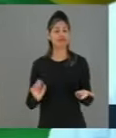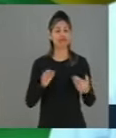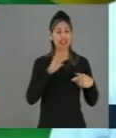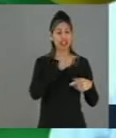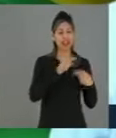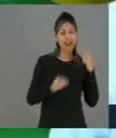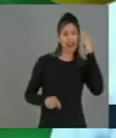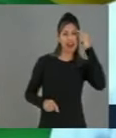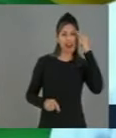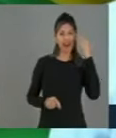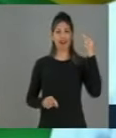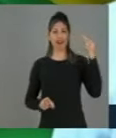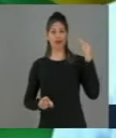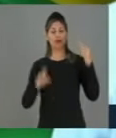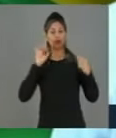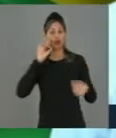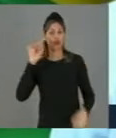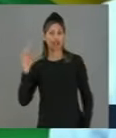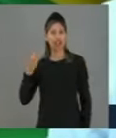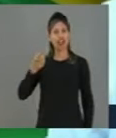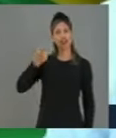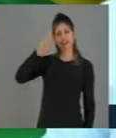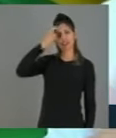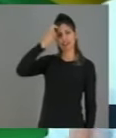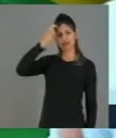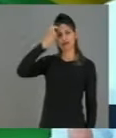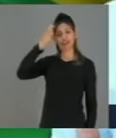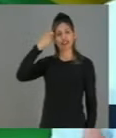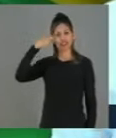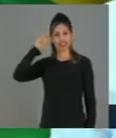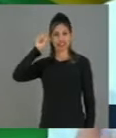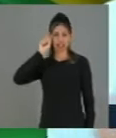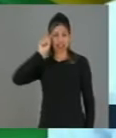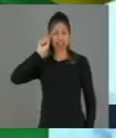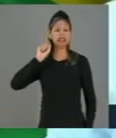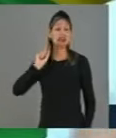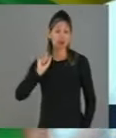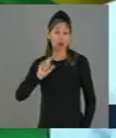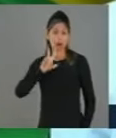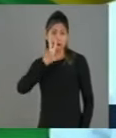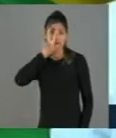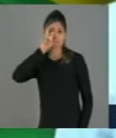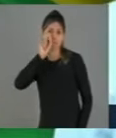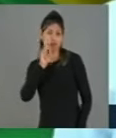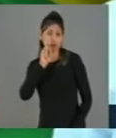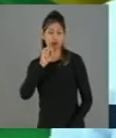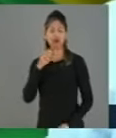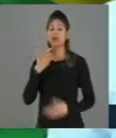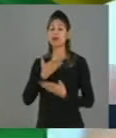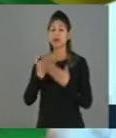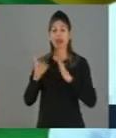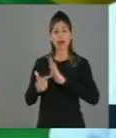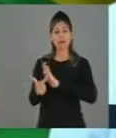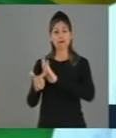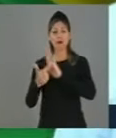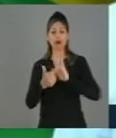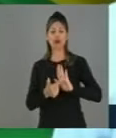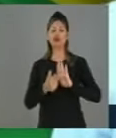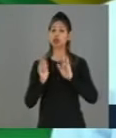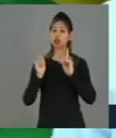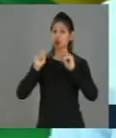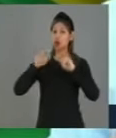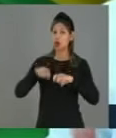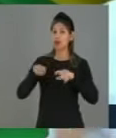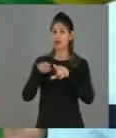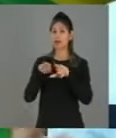do Dia da Consciência Negra, que reforça a memória do Brasil, o combate ao racismo